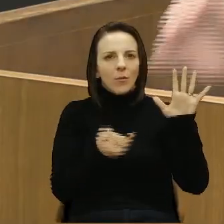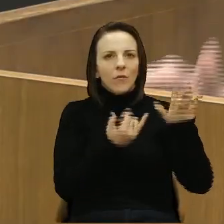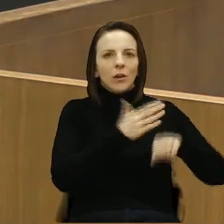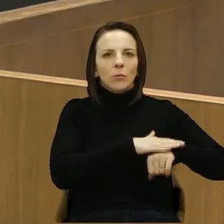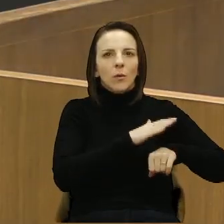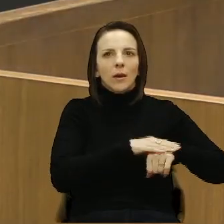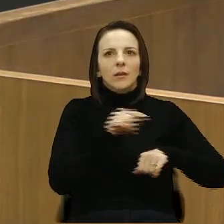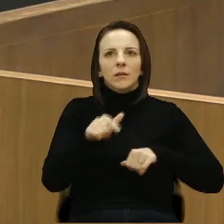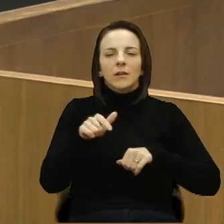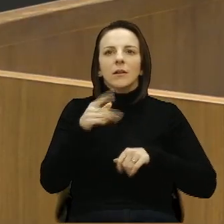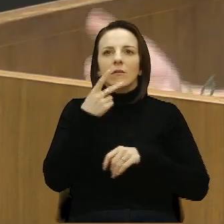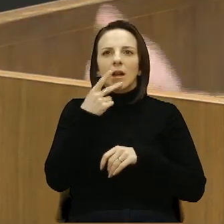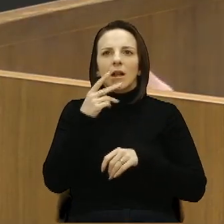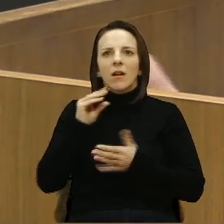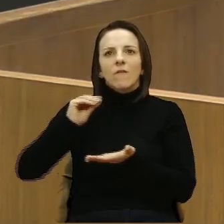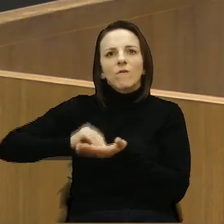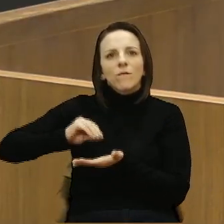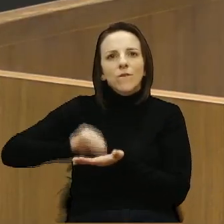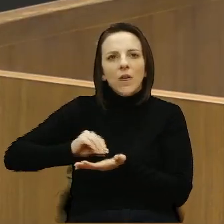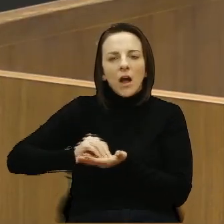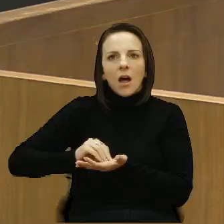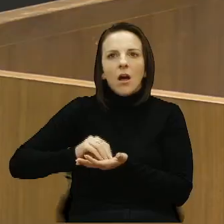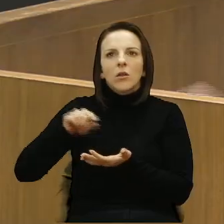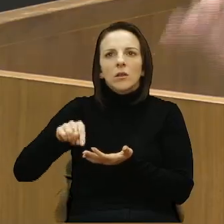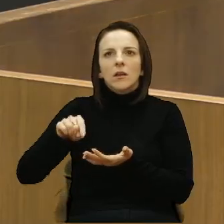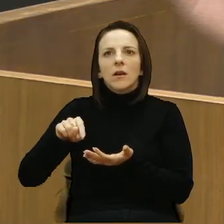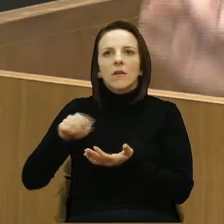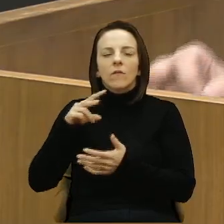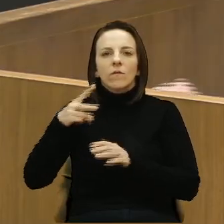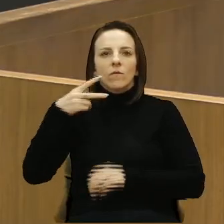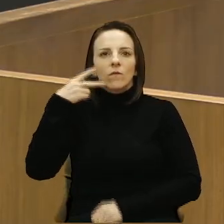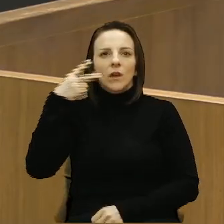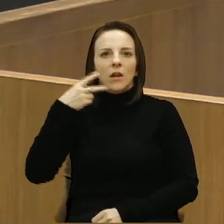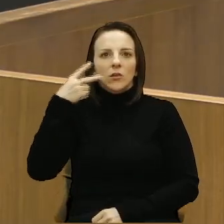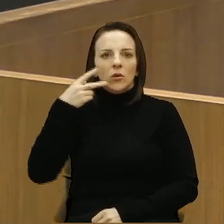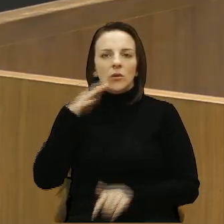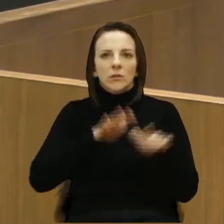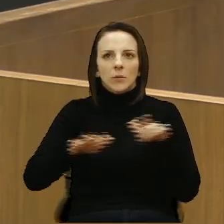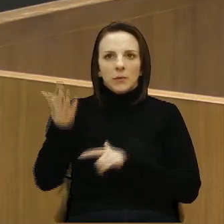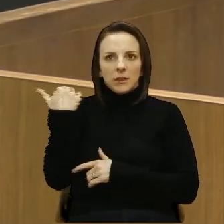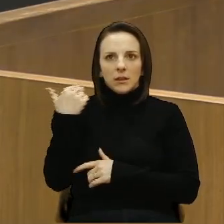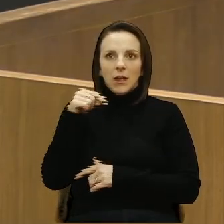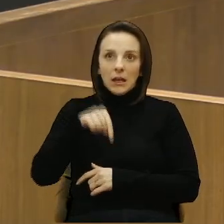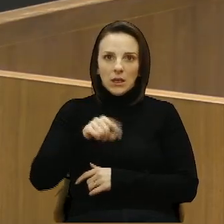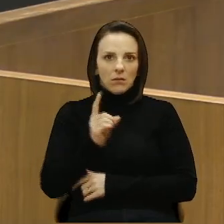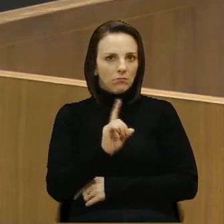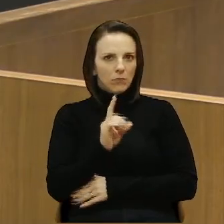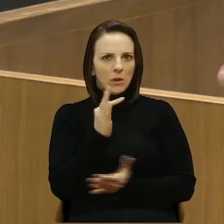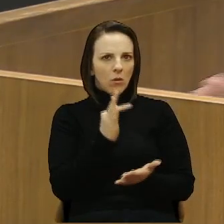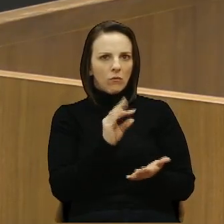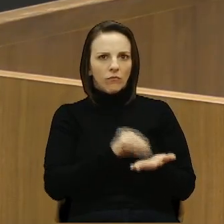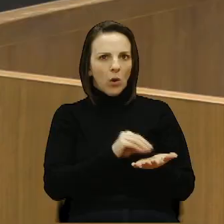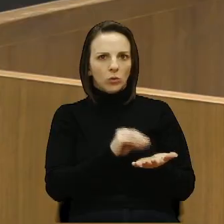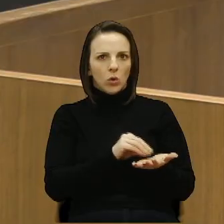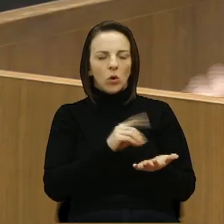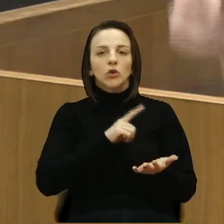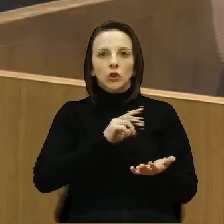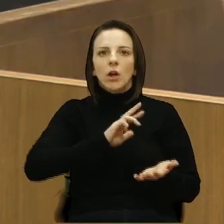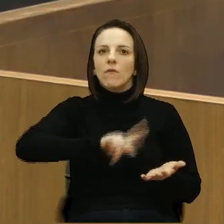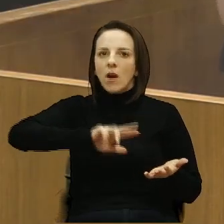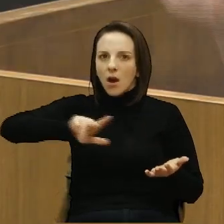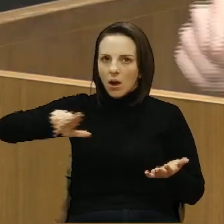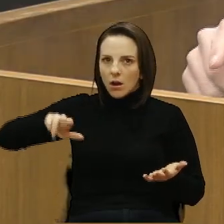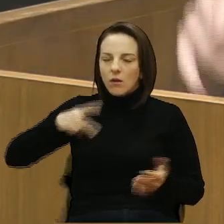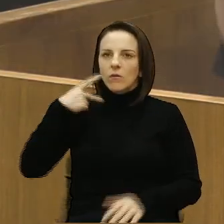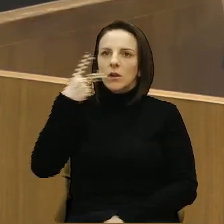sobre a falta de quórum aqui da nossa parte semana passada. Não faltou quórum, nobres colegas, da nossa parte. Tinham vários vereadores aqui. O